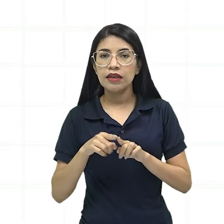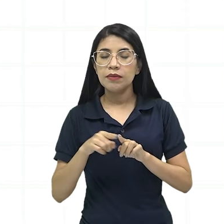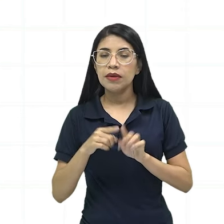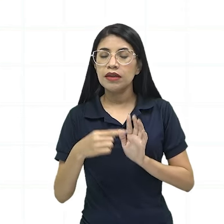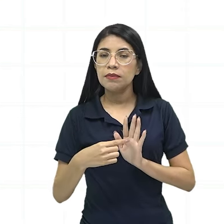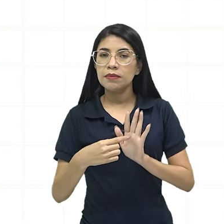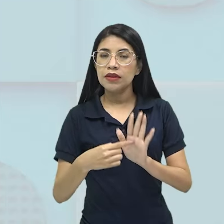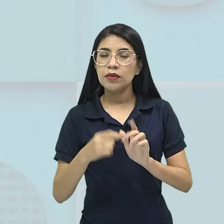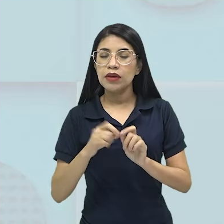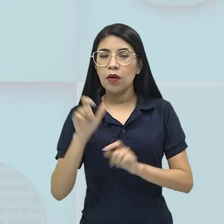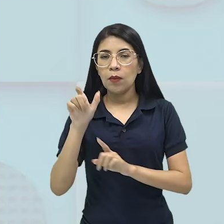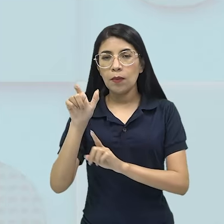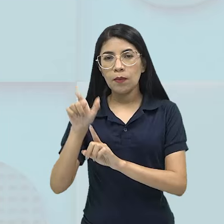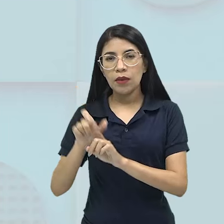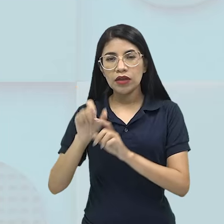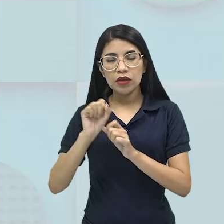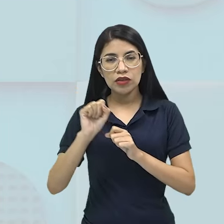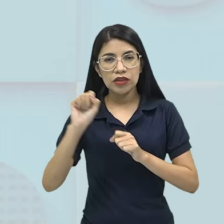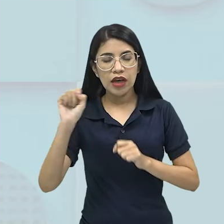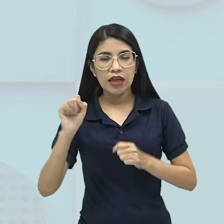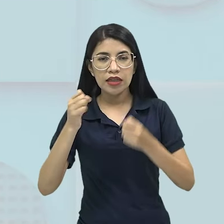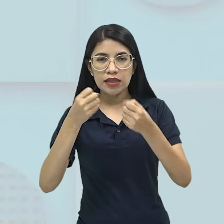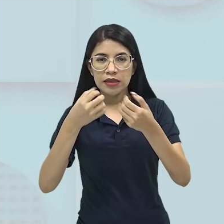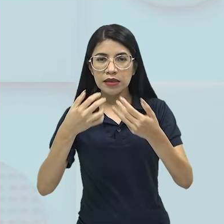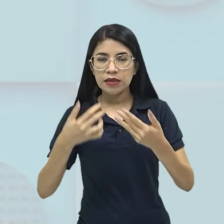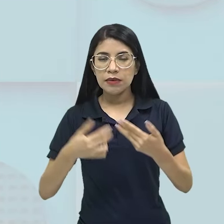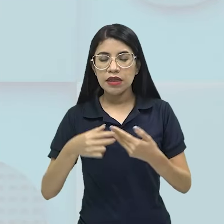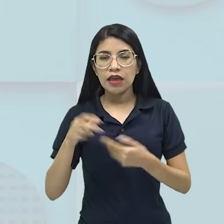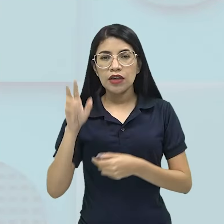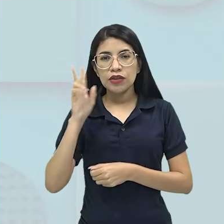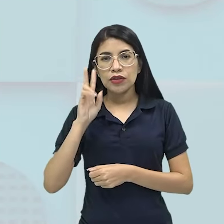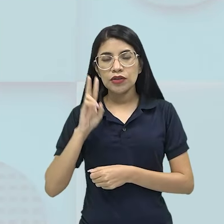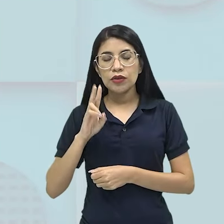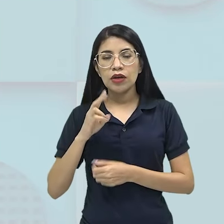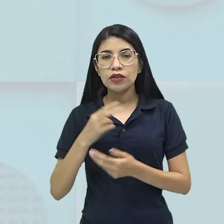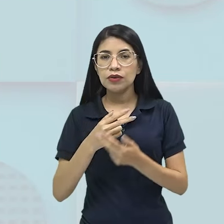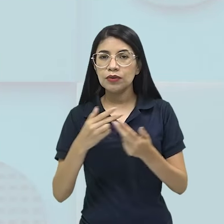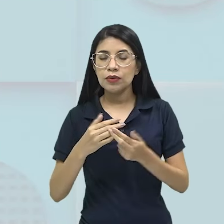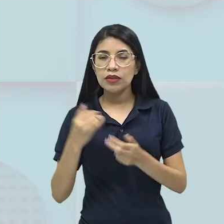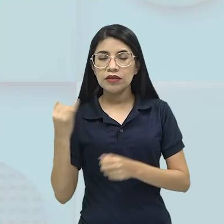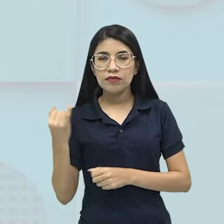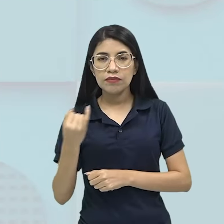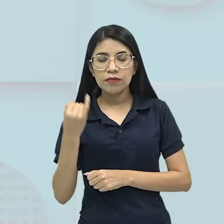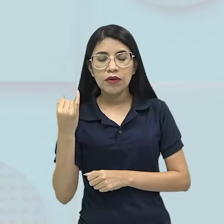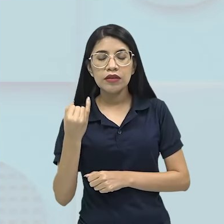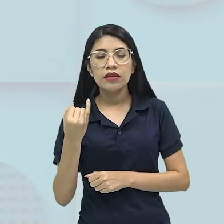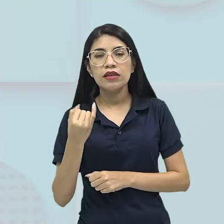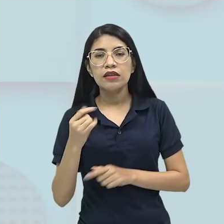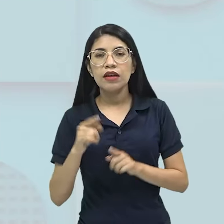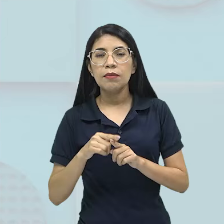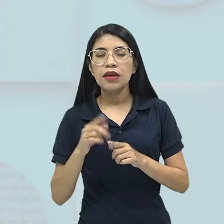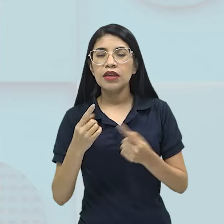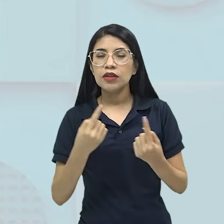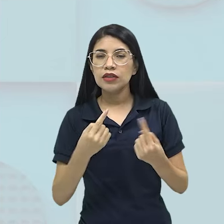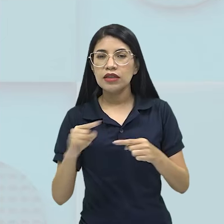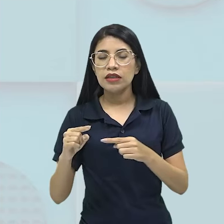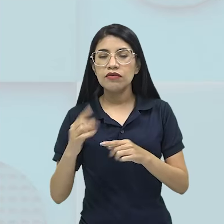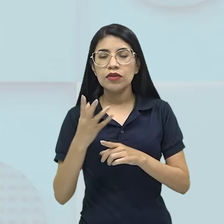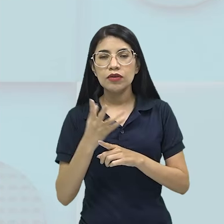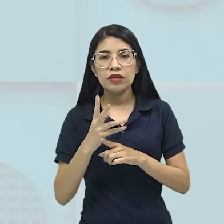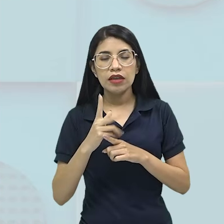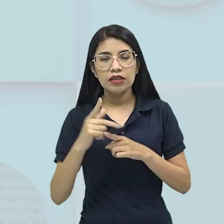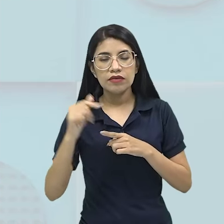traz aí o herói, que conta a história, né, de fatos grandiosos, que ele vence grandes desafios,